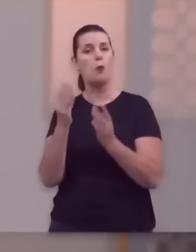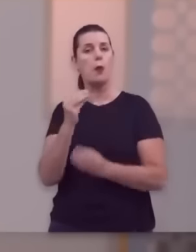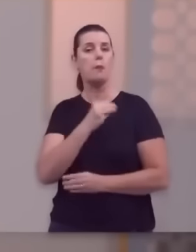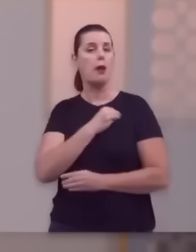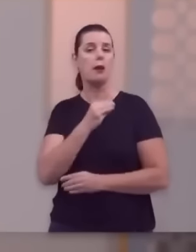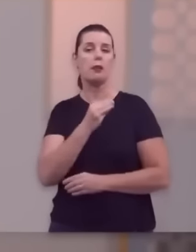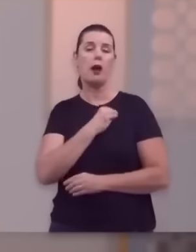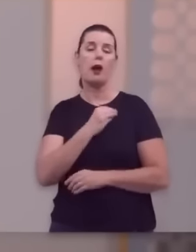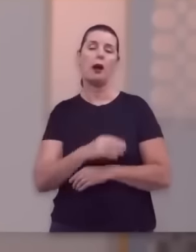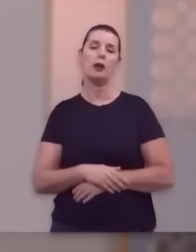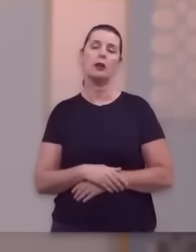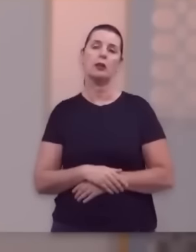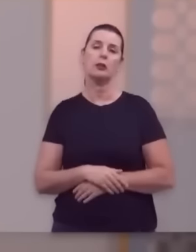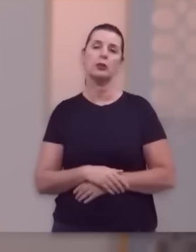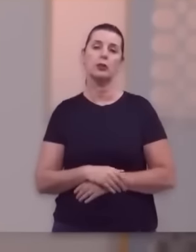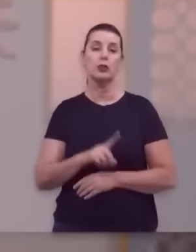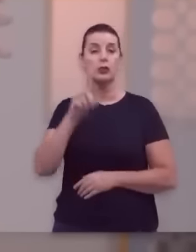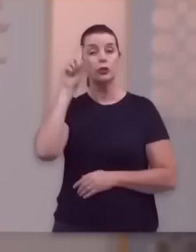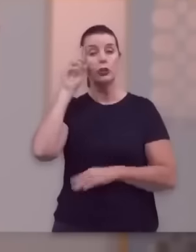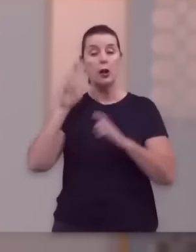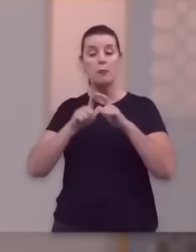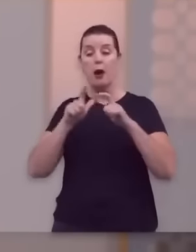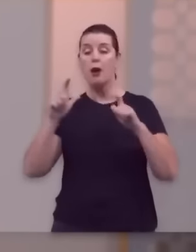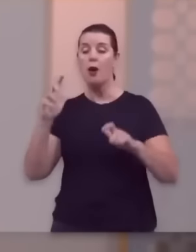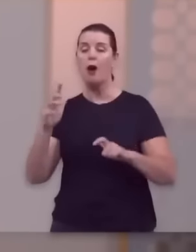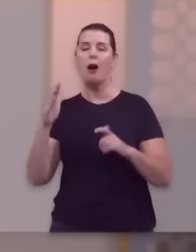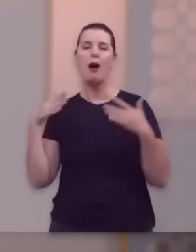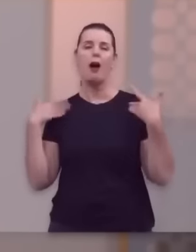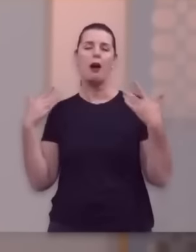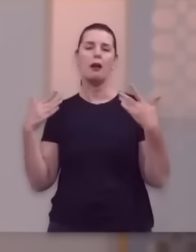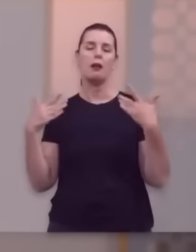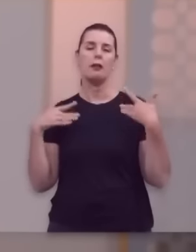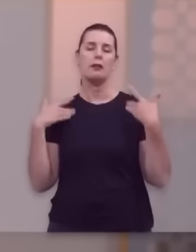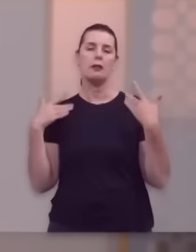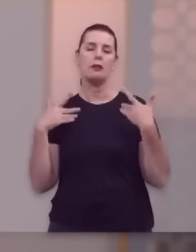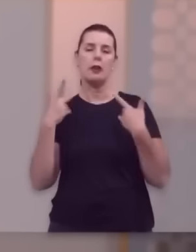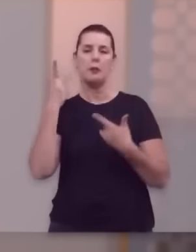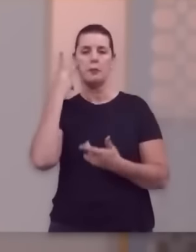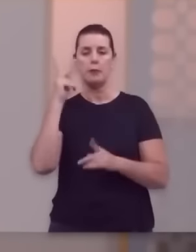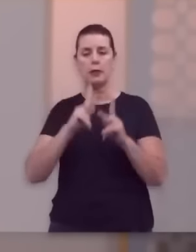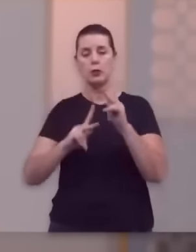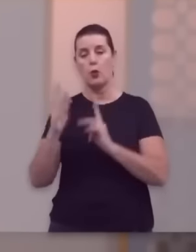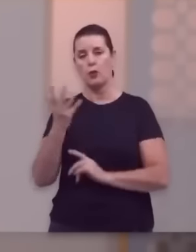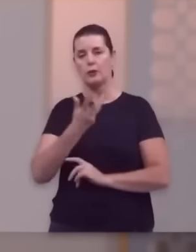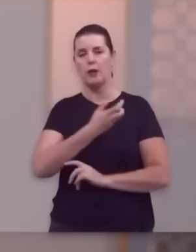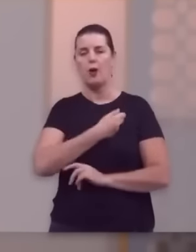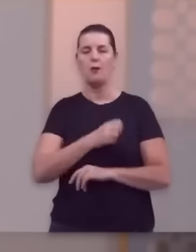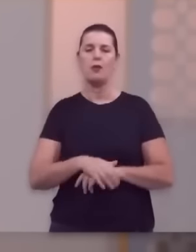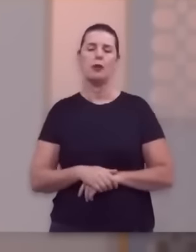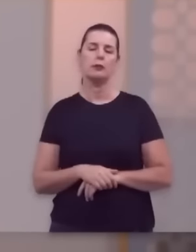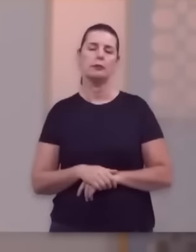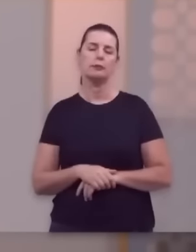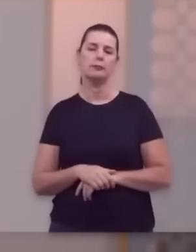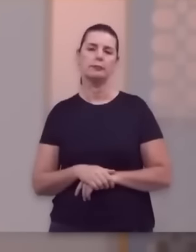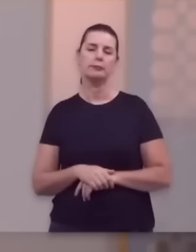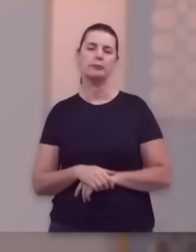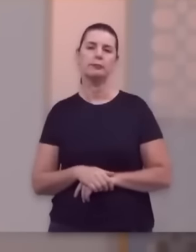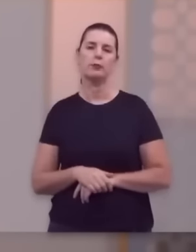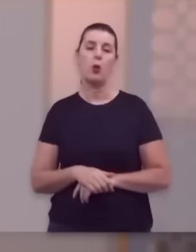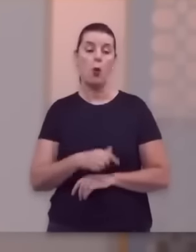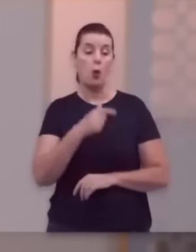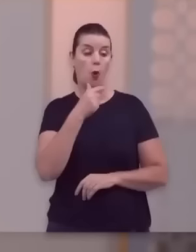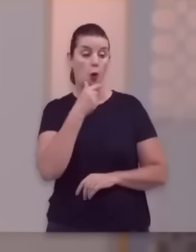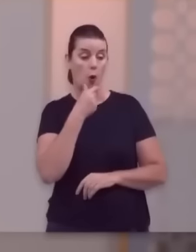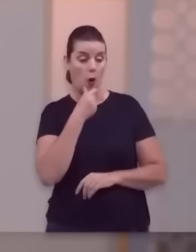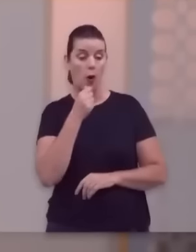salvos pela graça mas para aqueles que rejeitaram a graça será um dia terrível Os homens vão querer morrer